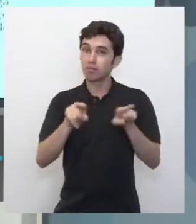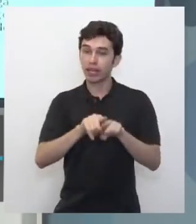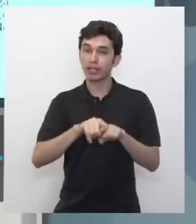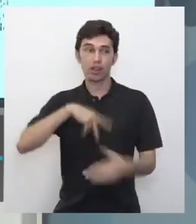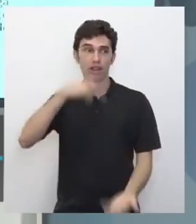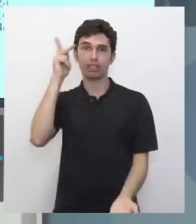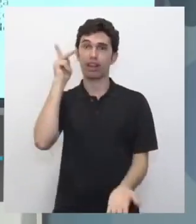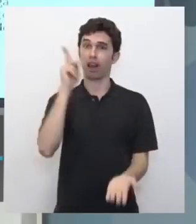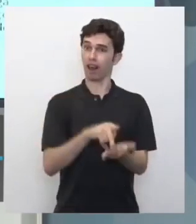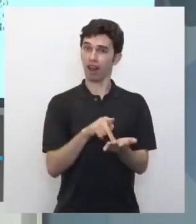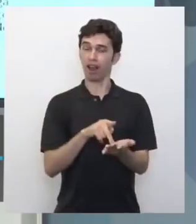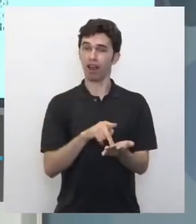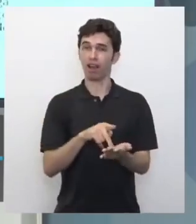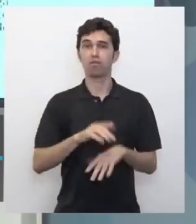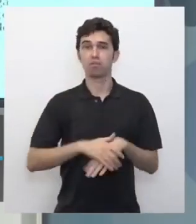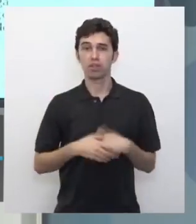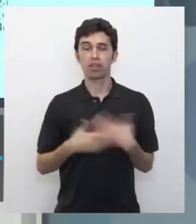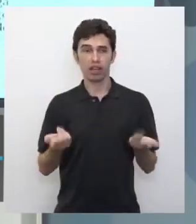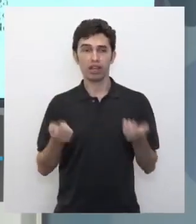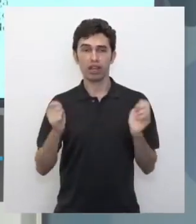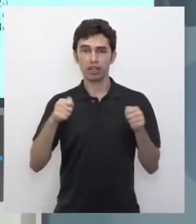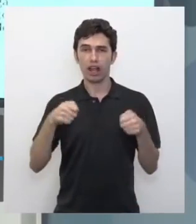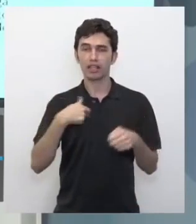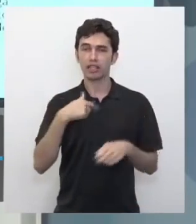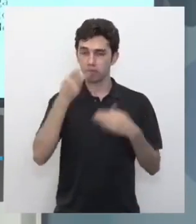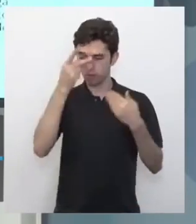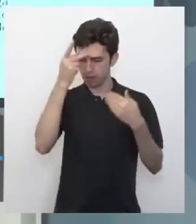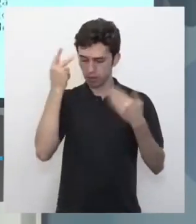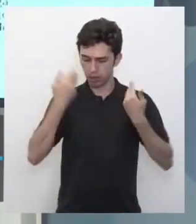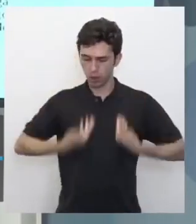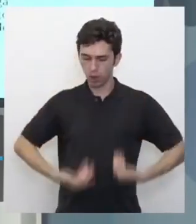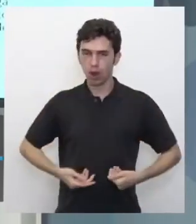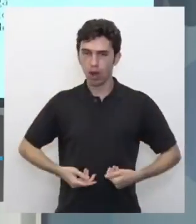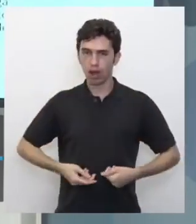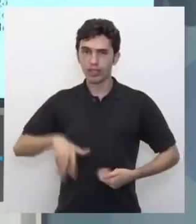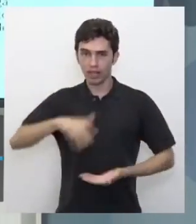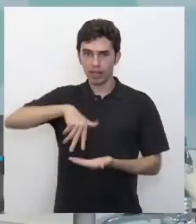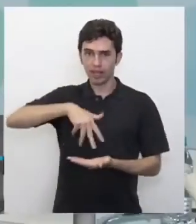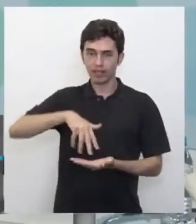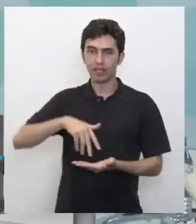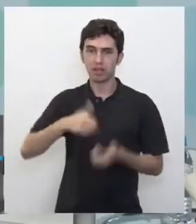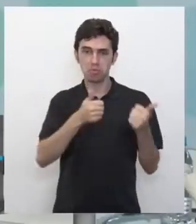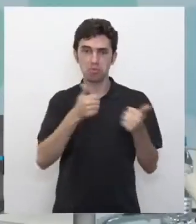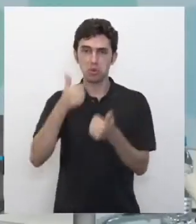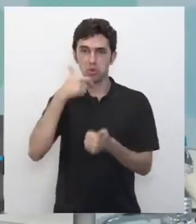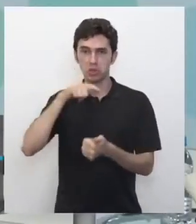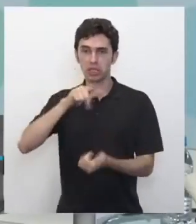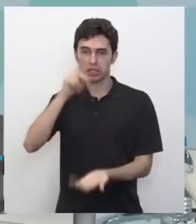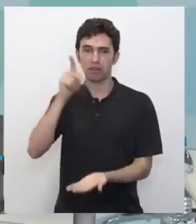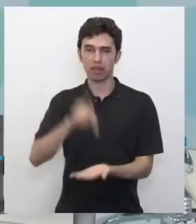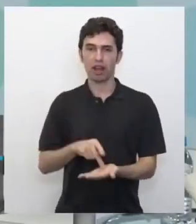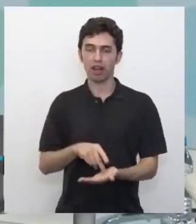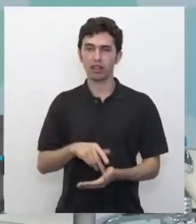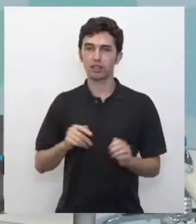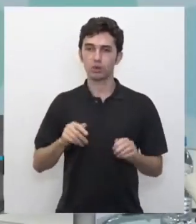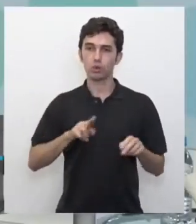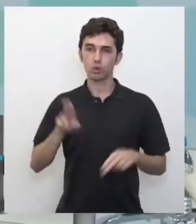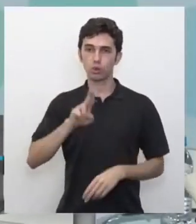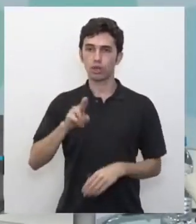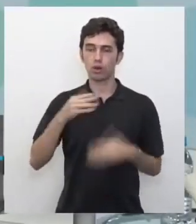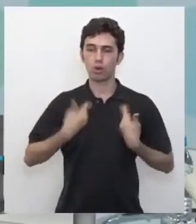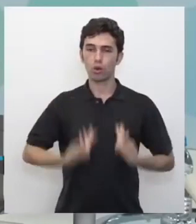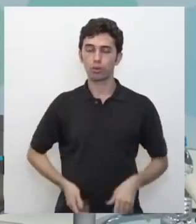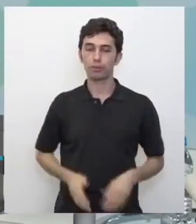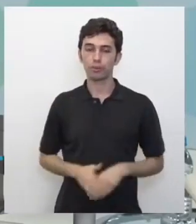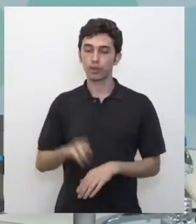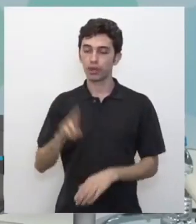né, se transforme em possibilidades reais para o corpo do dançarino. Legal. Certo? Aproveitando aqui, a Pro Rossana falou os gestos